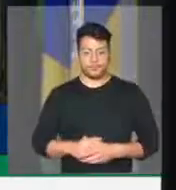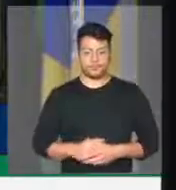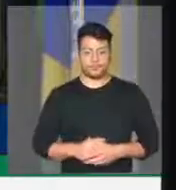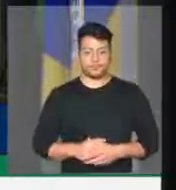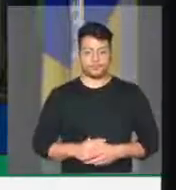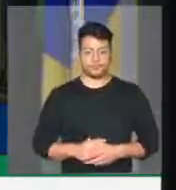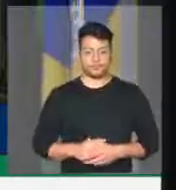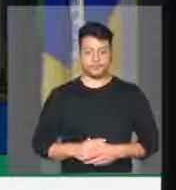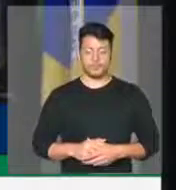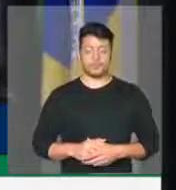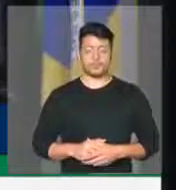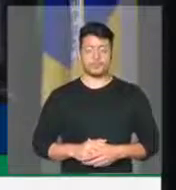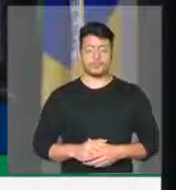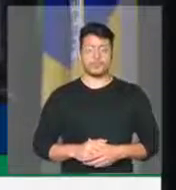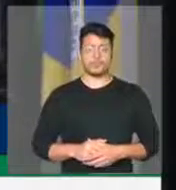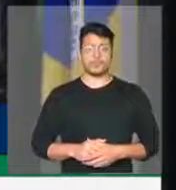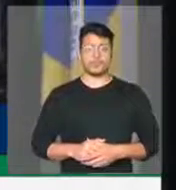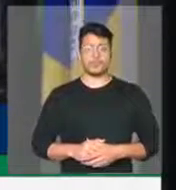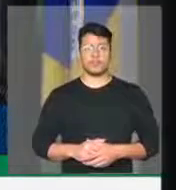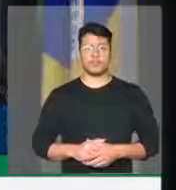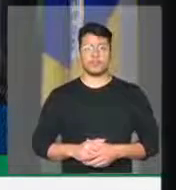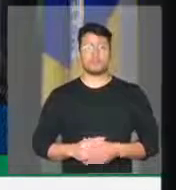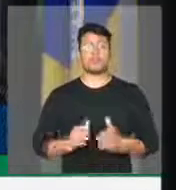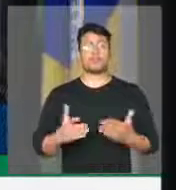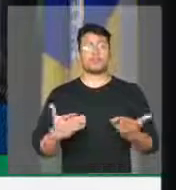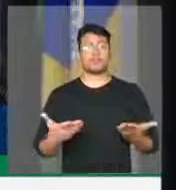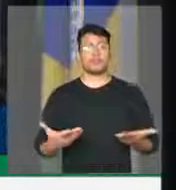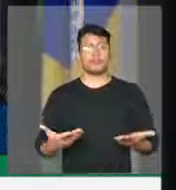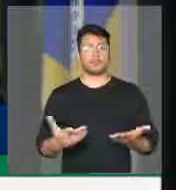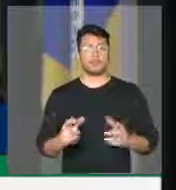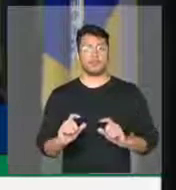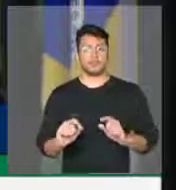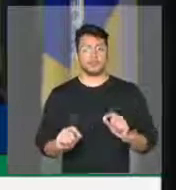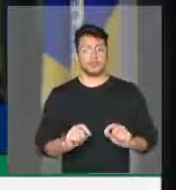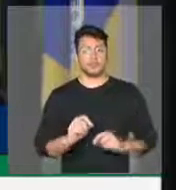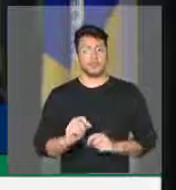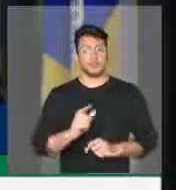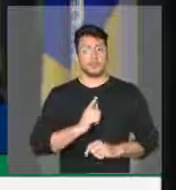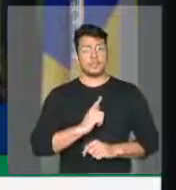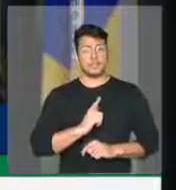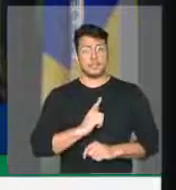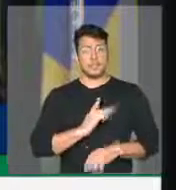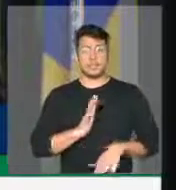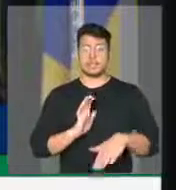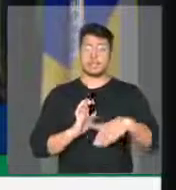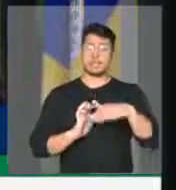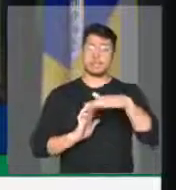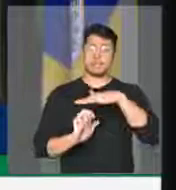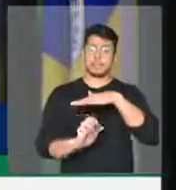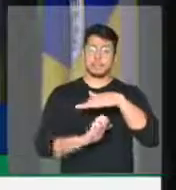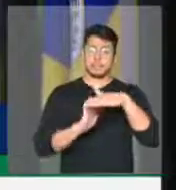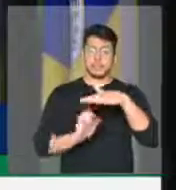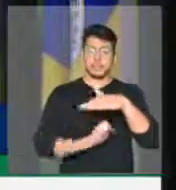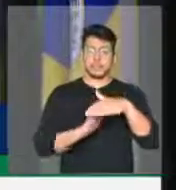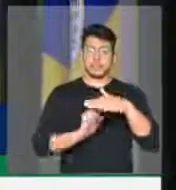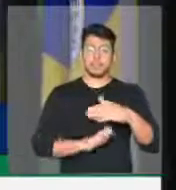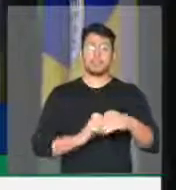atuação da empresa estatal, a empresa gerencial de projetos navais, a